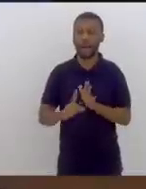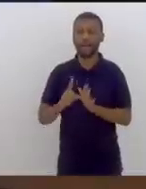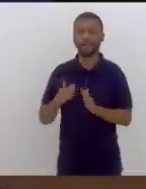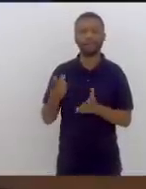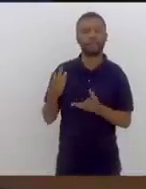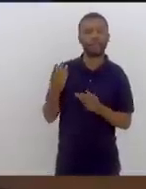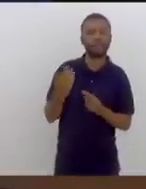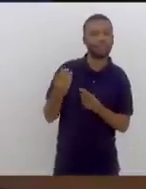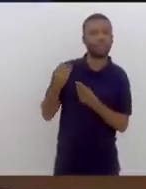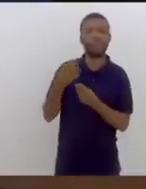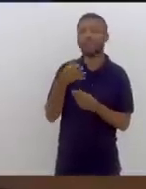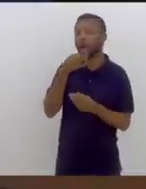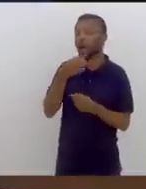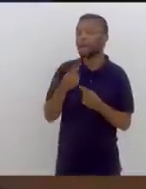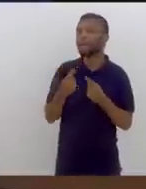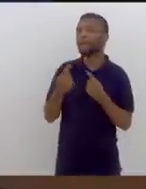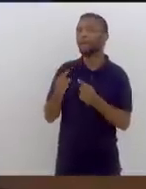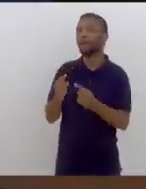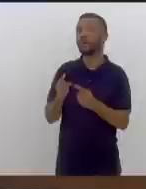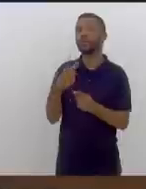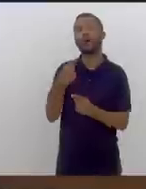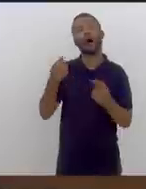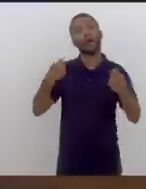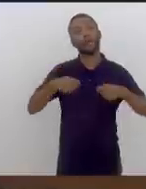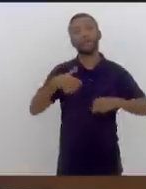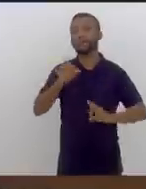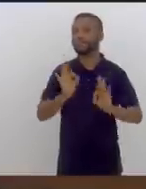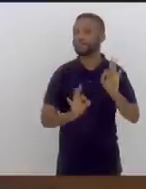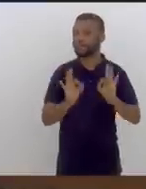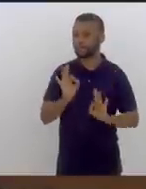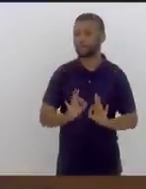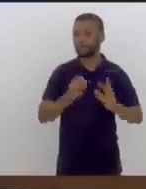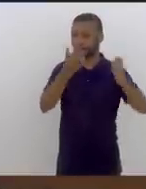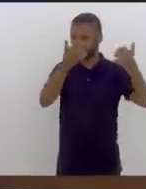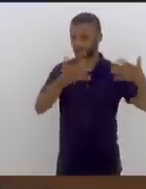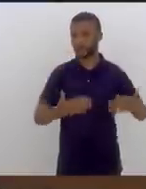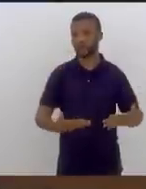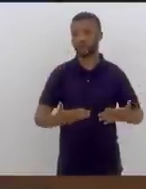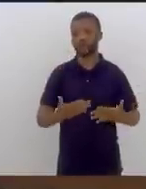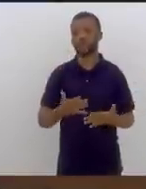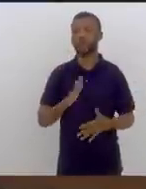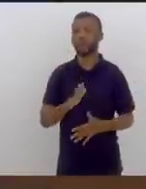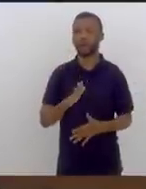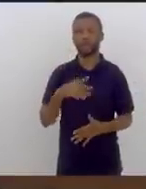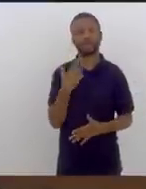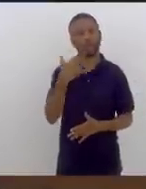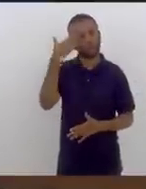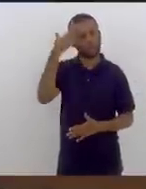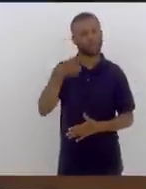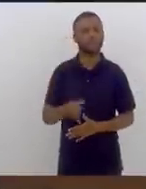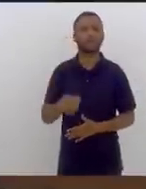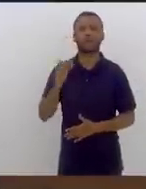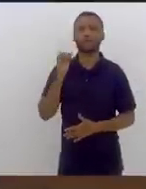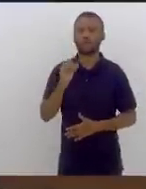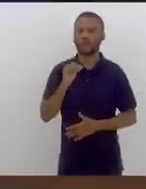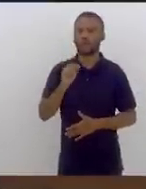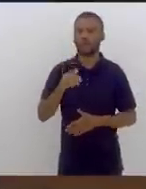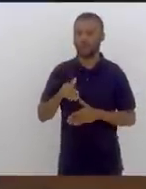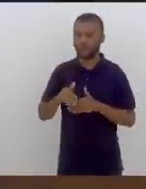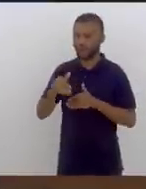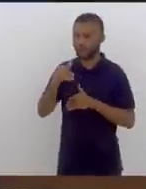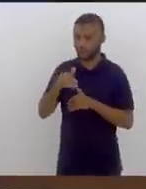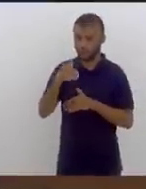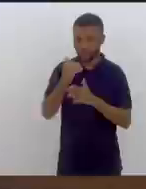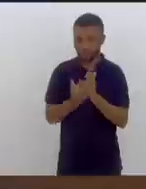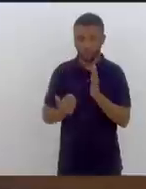essa contra-argumentação é preciso dizer isso agora nós compreendemos que a partir do